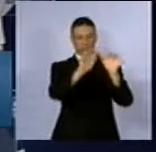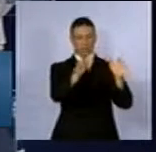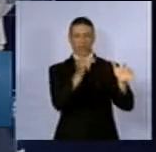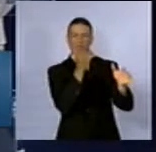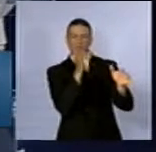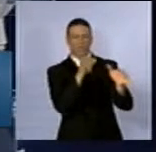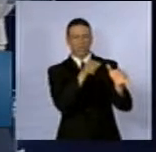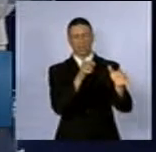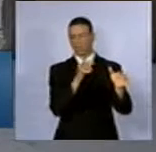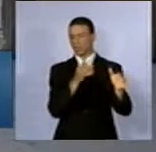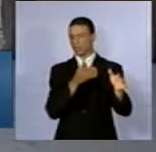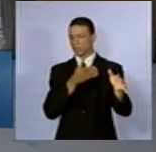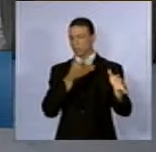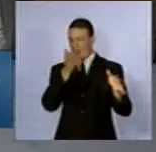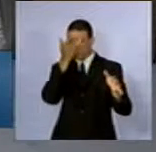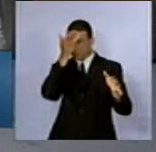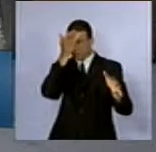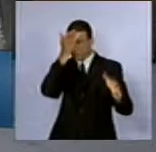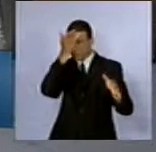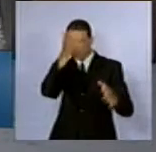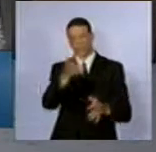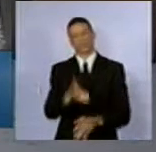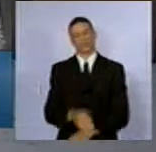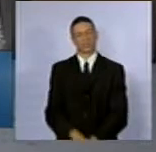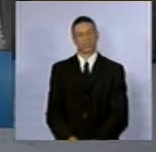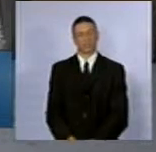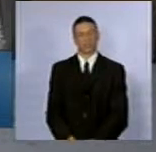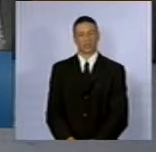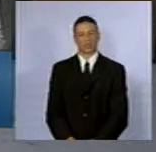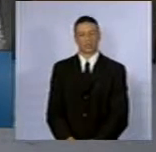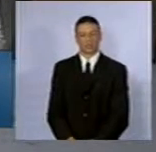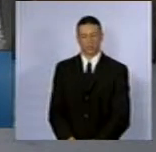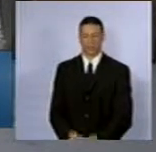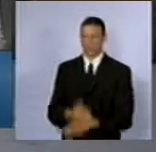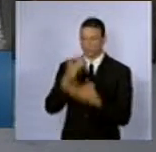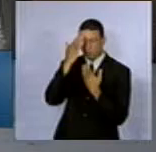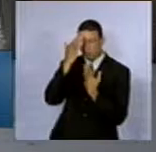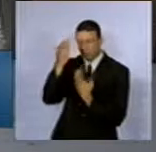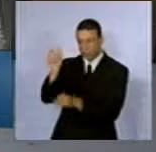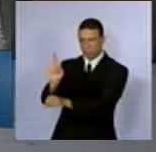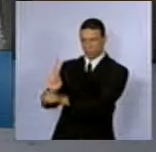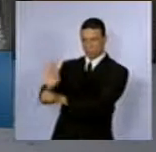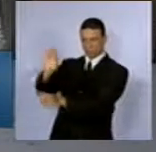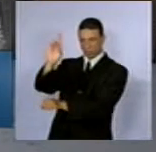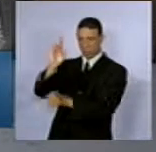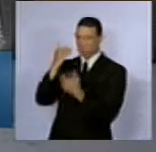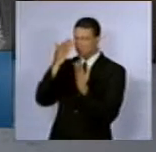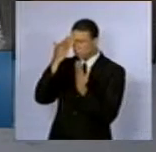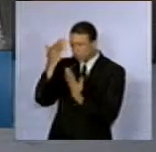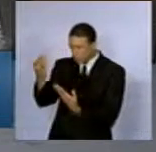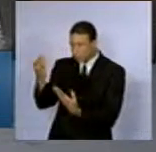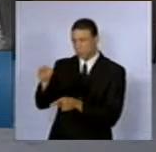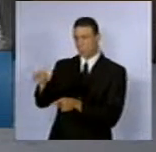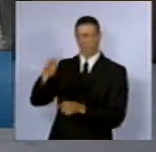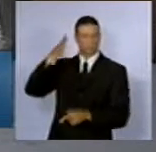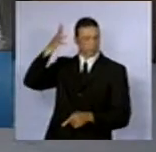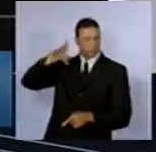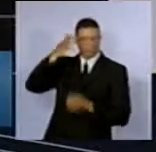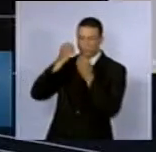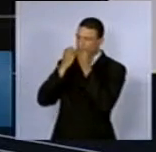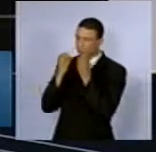algo sutil. Thank you. Agradeço ao professor Dr. Martin Blank pela sua